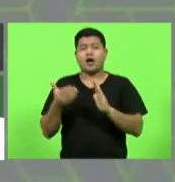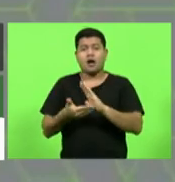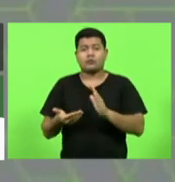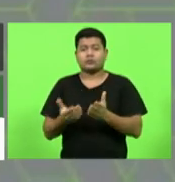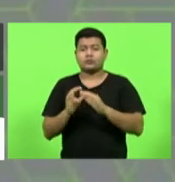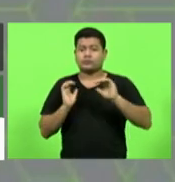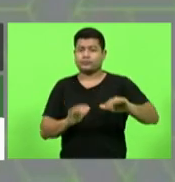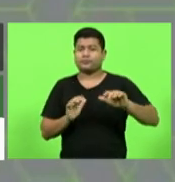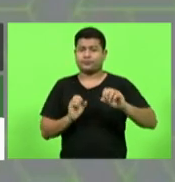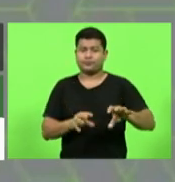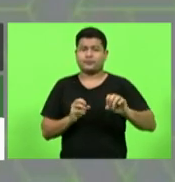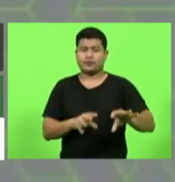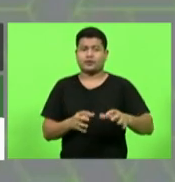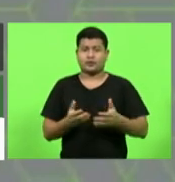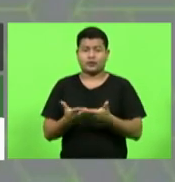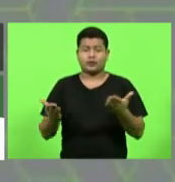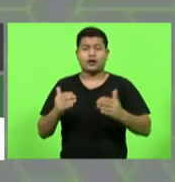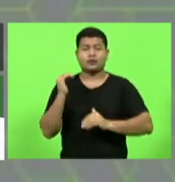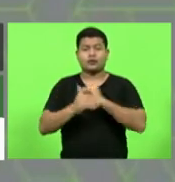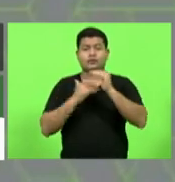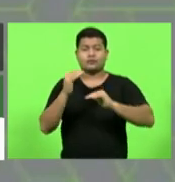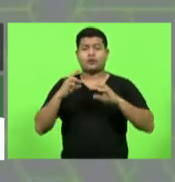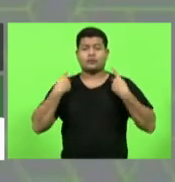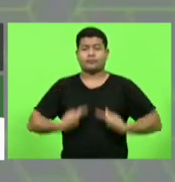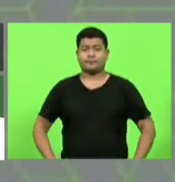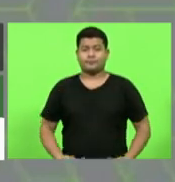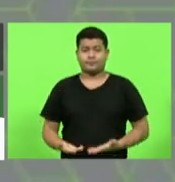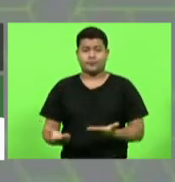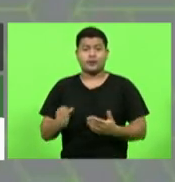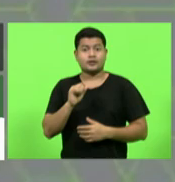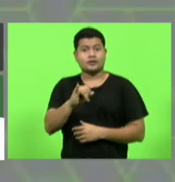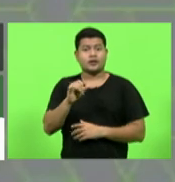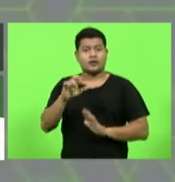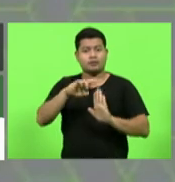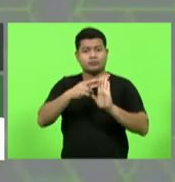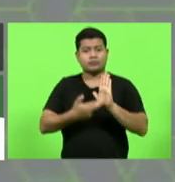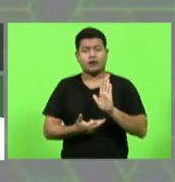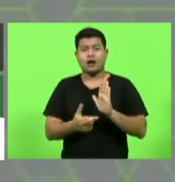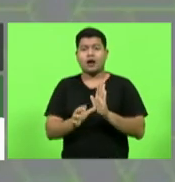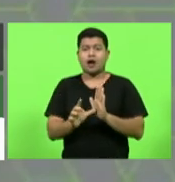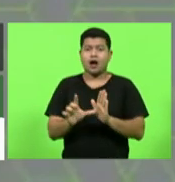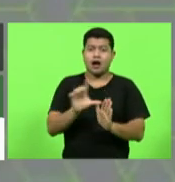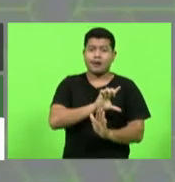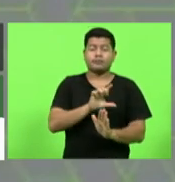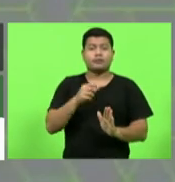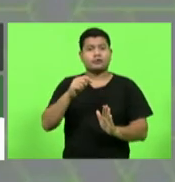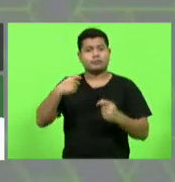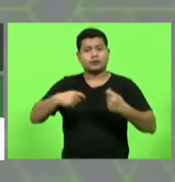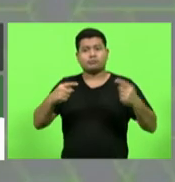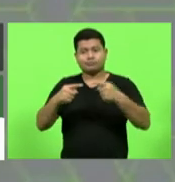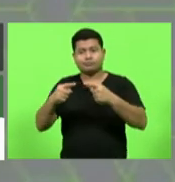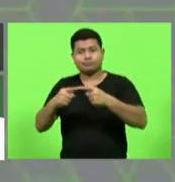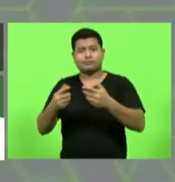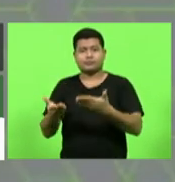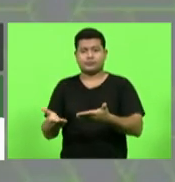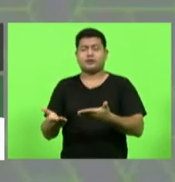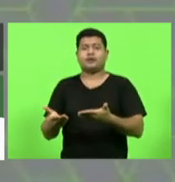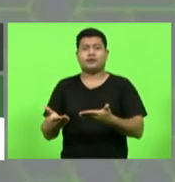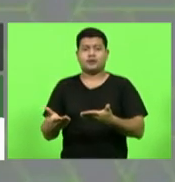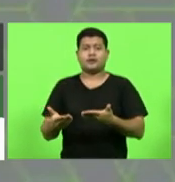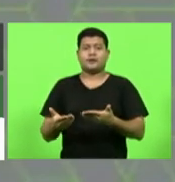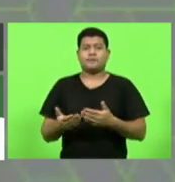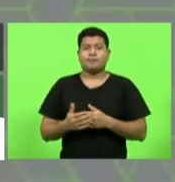humano. Se conseguirmos uma regulamentação breve e adequada, não adianta ser breve e não ser adequada, mas se conseguirmos isso, essa